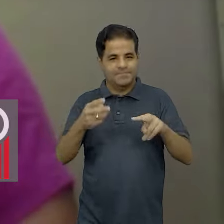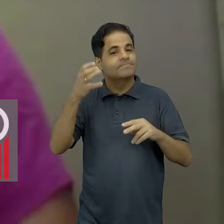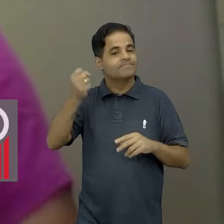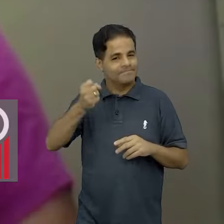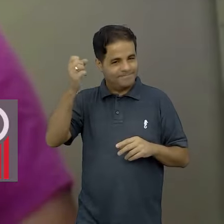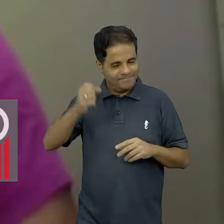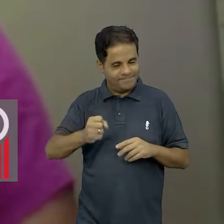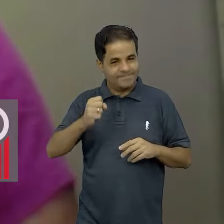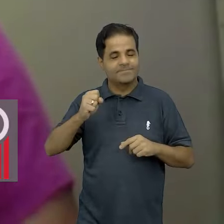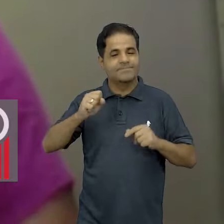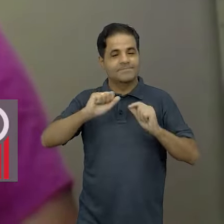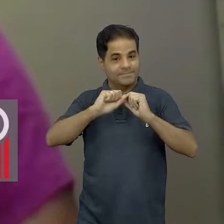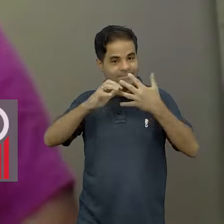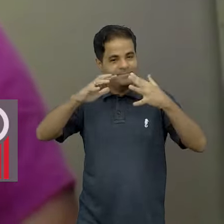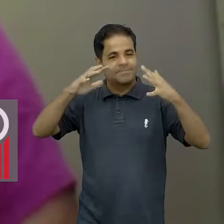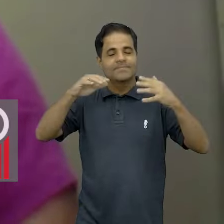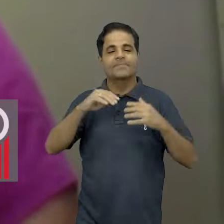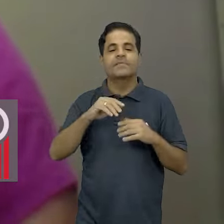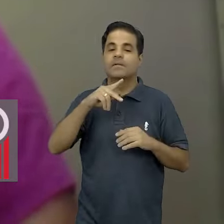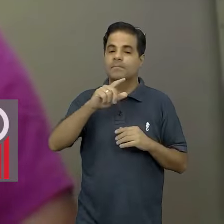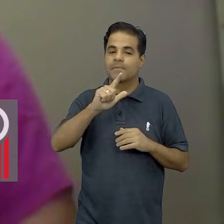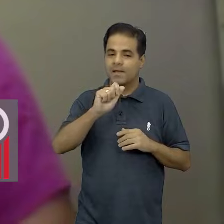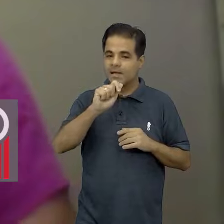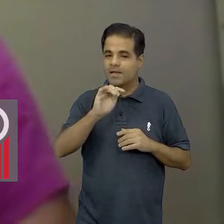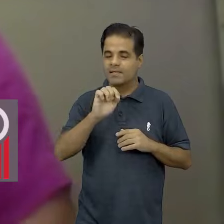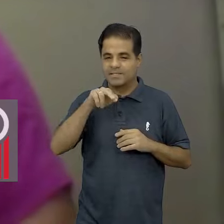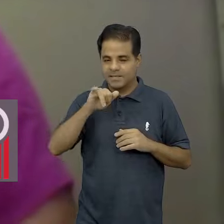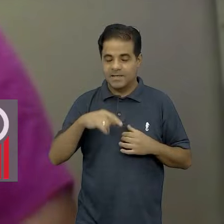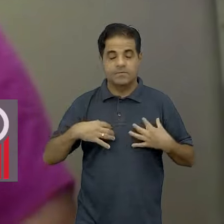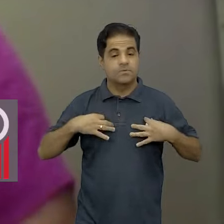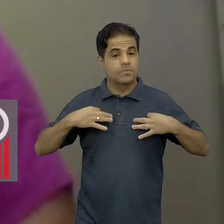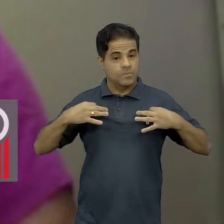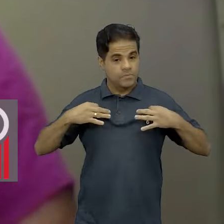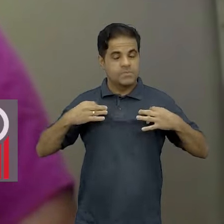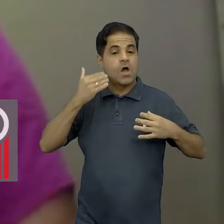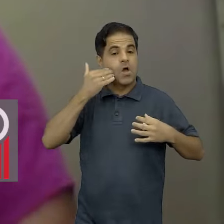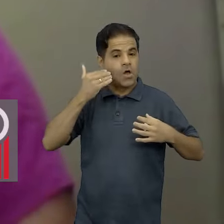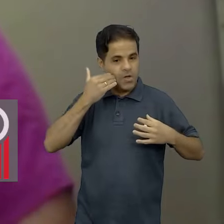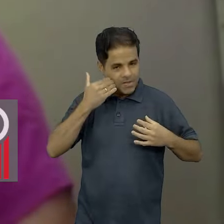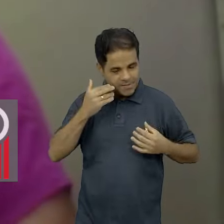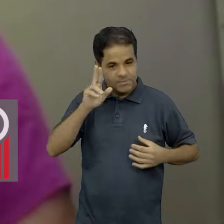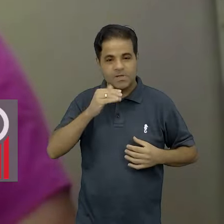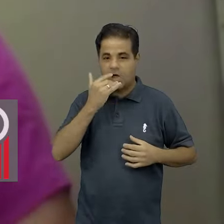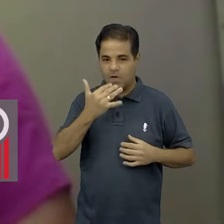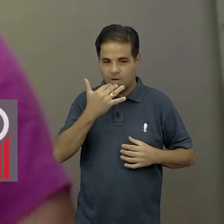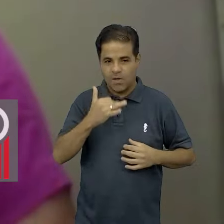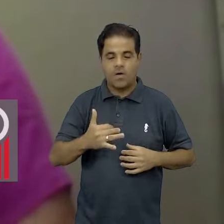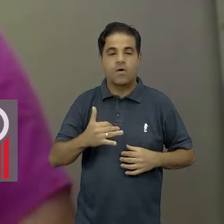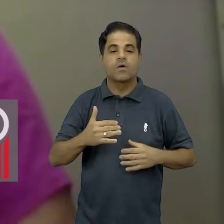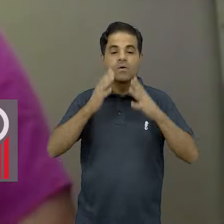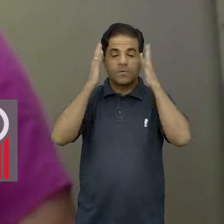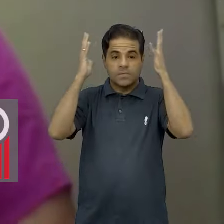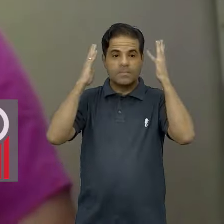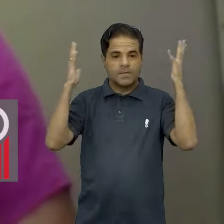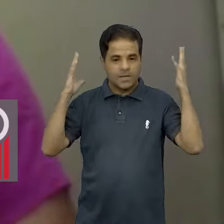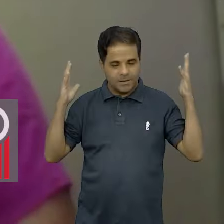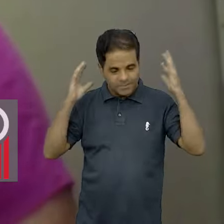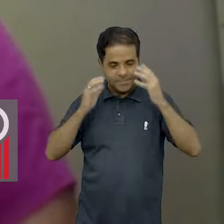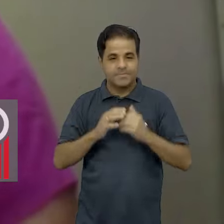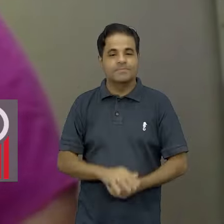branco platinado, né? Estou de blusa rosa e com os cabelos soltos.